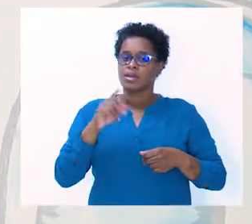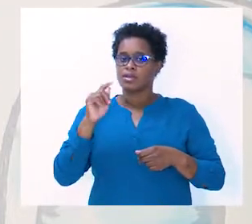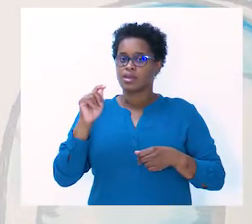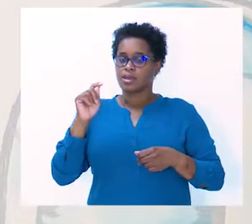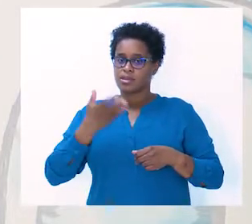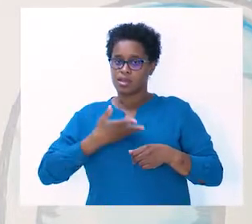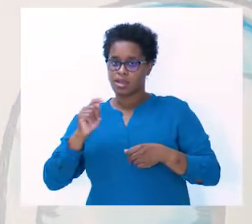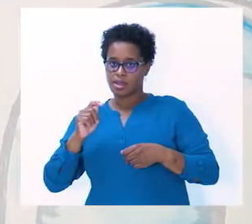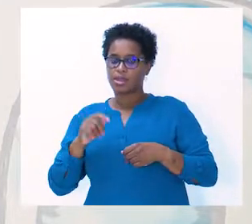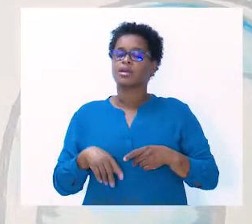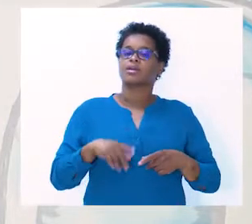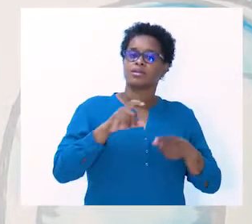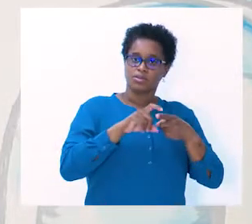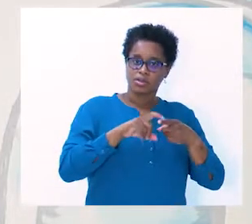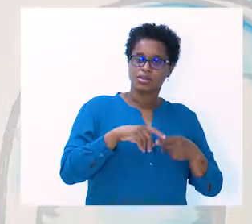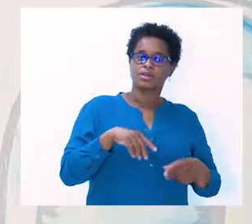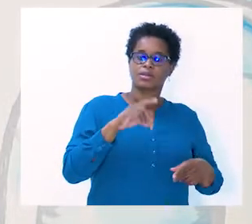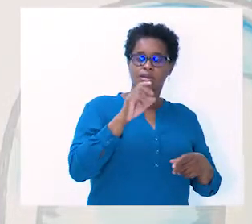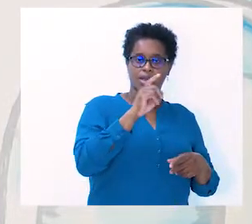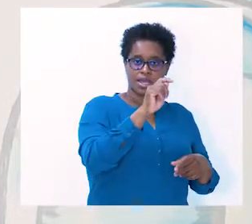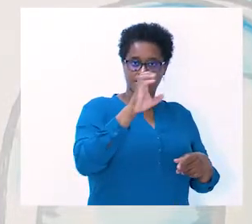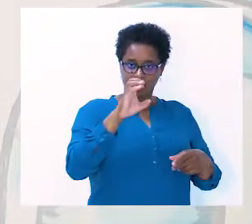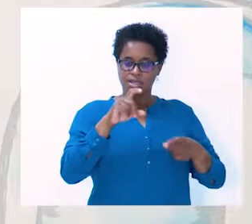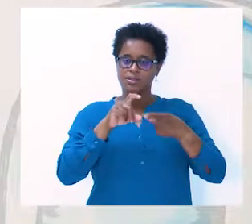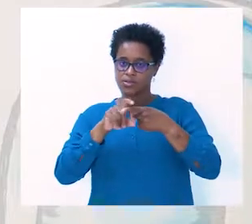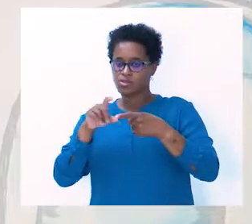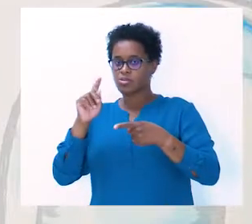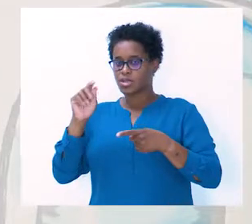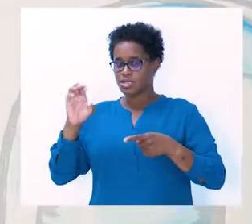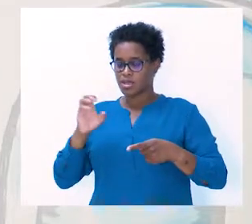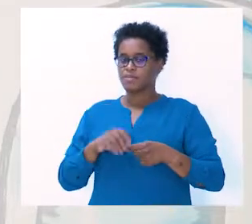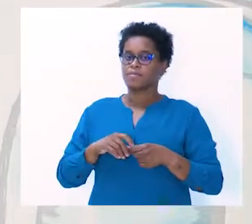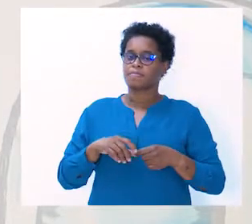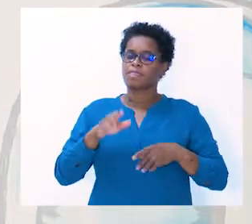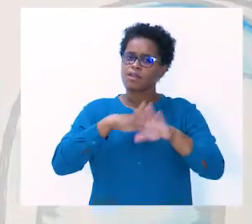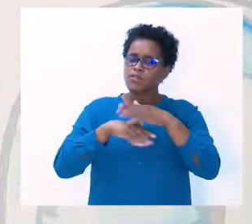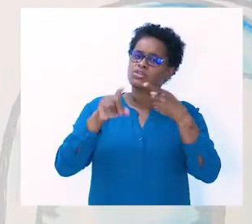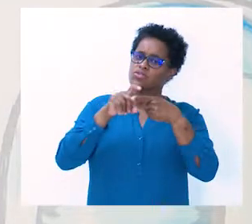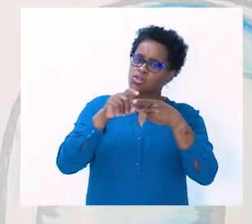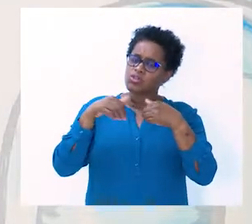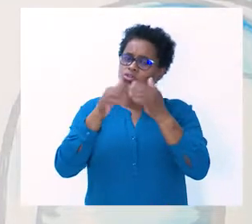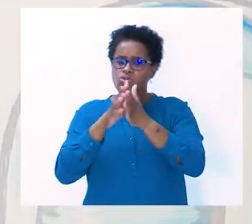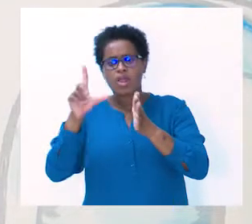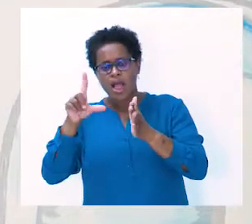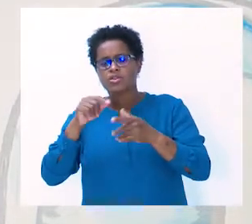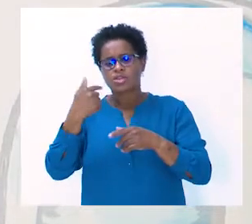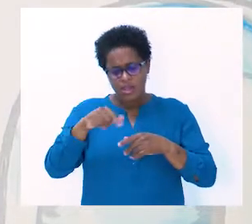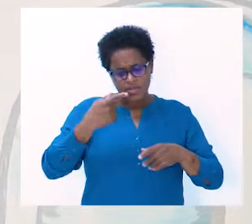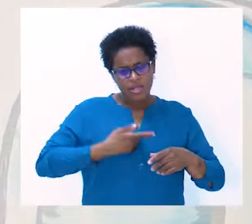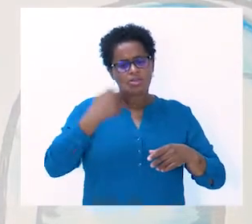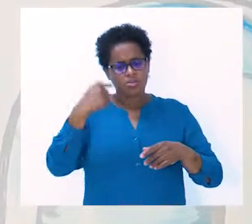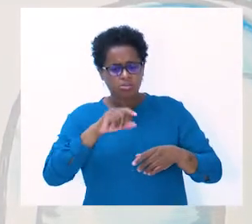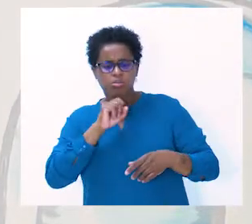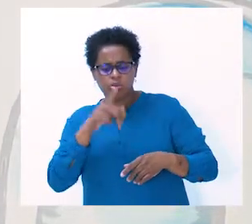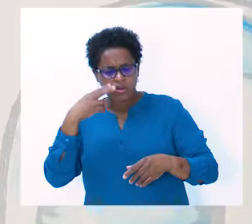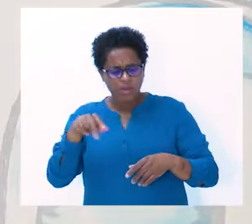por EC. Ao fazer essa divisão de todos os três lados correspondentes, deve ser ou